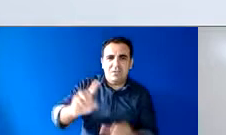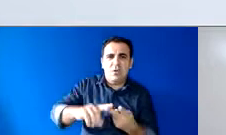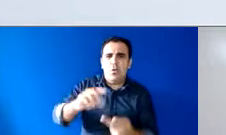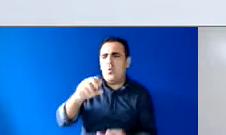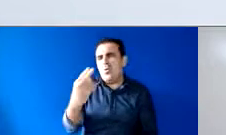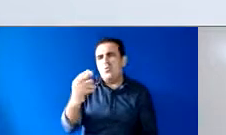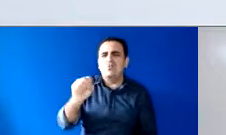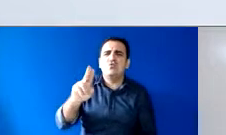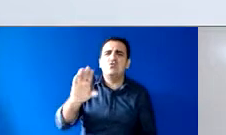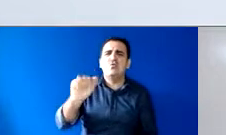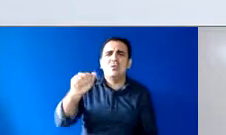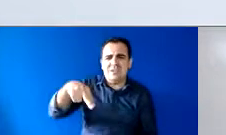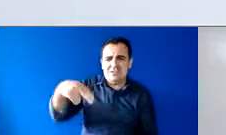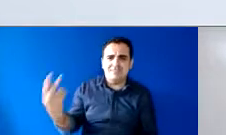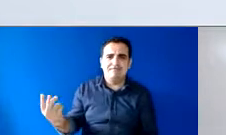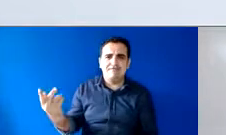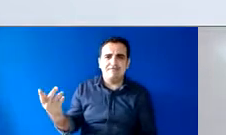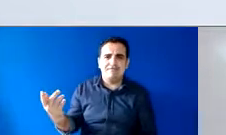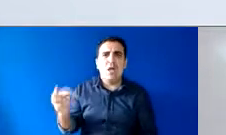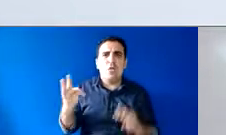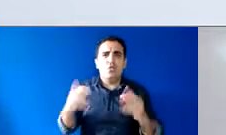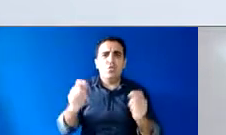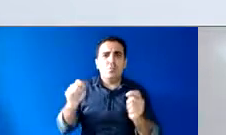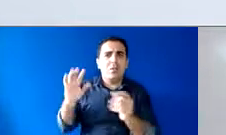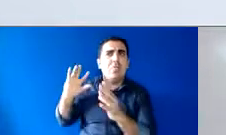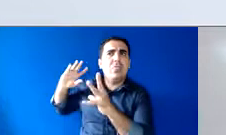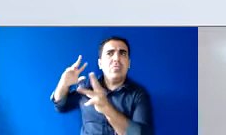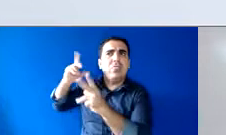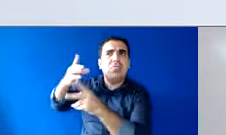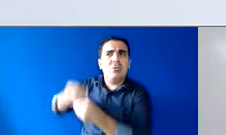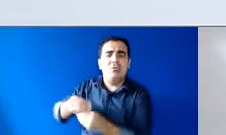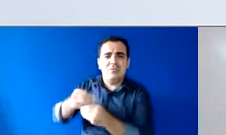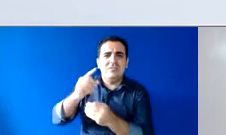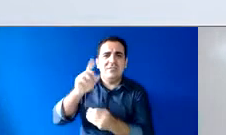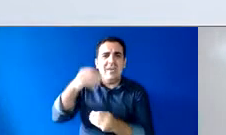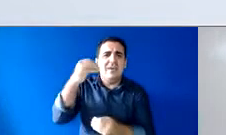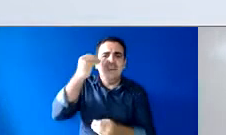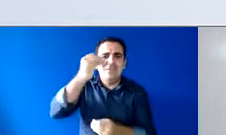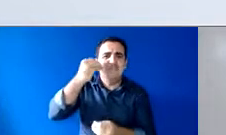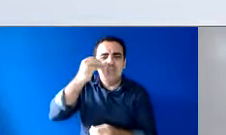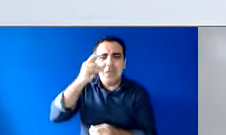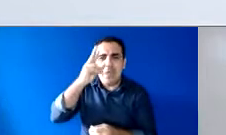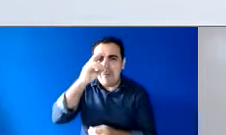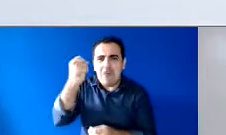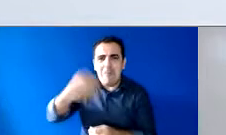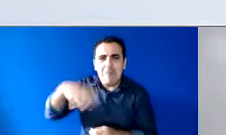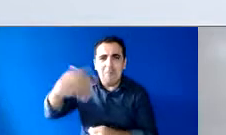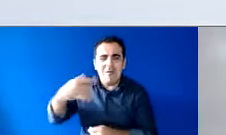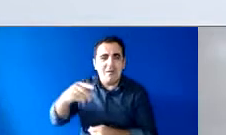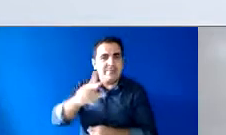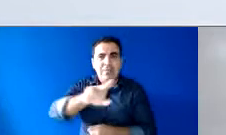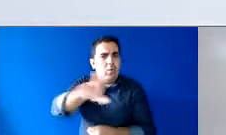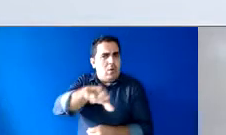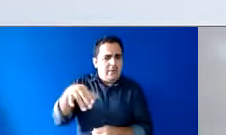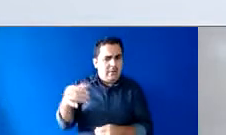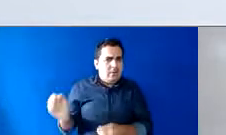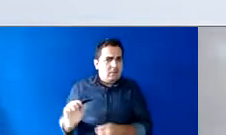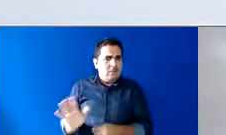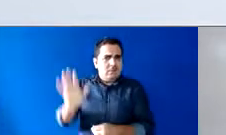observem que isso tudo a gente tem que retomar. Essas experiências são experiências poderosas e elas não são caras, o